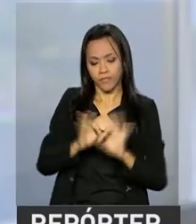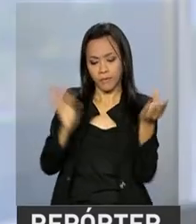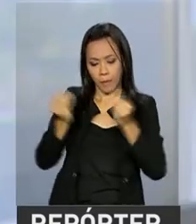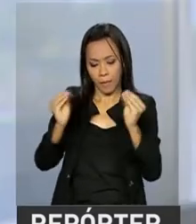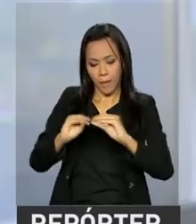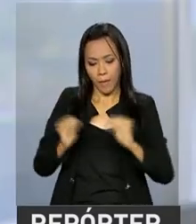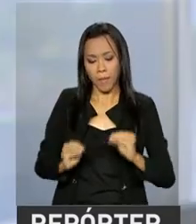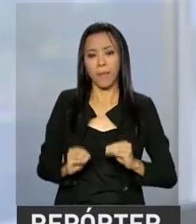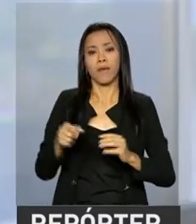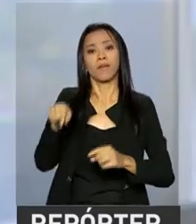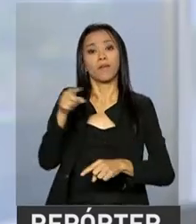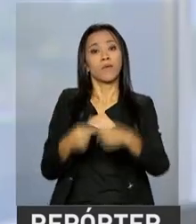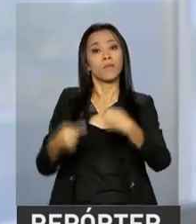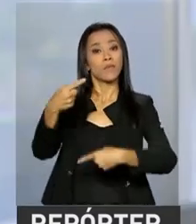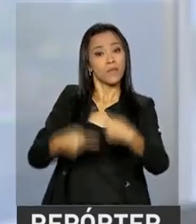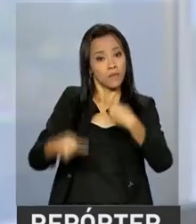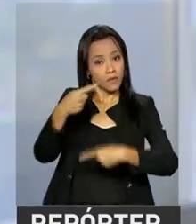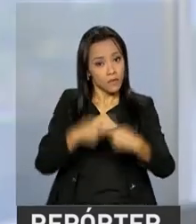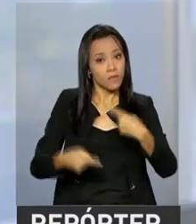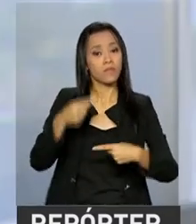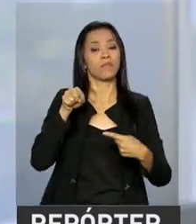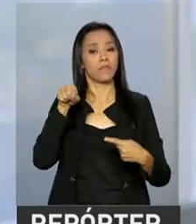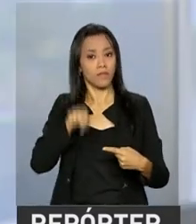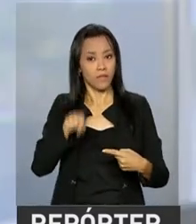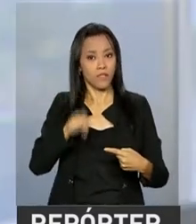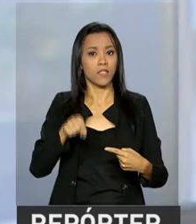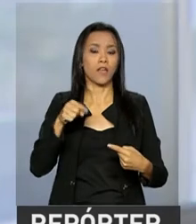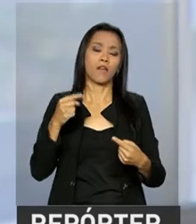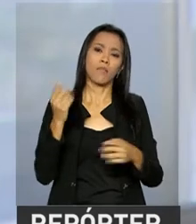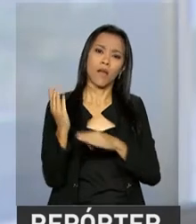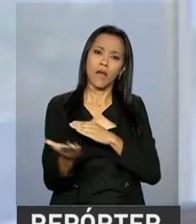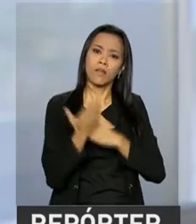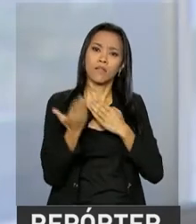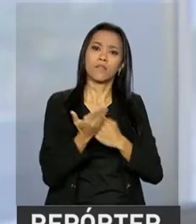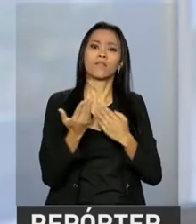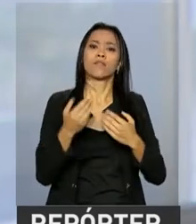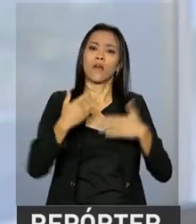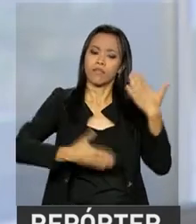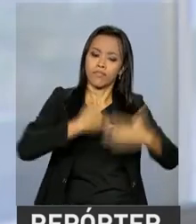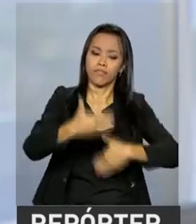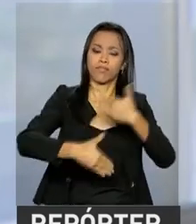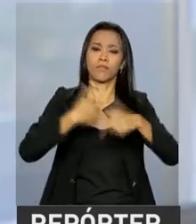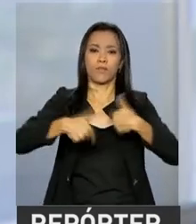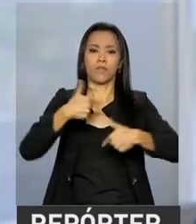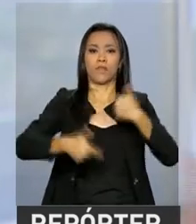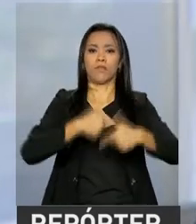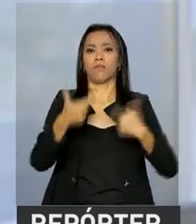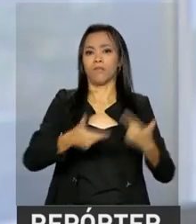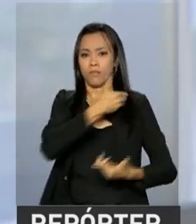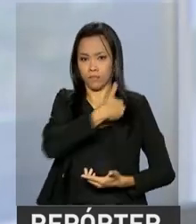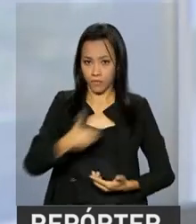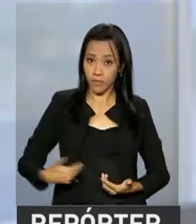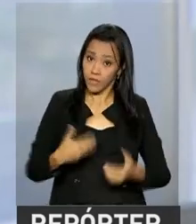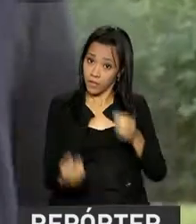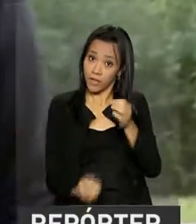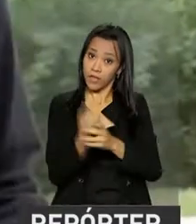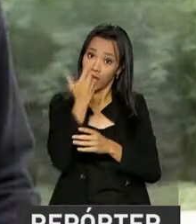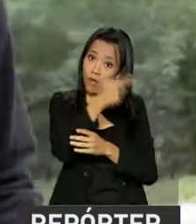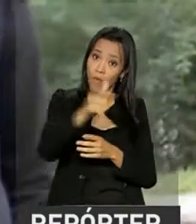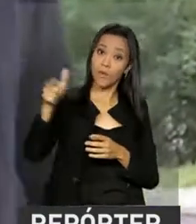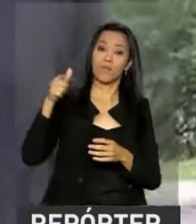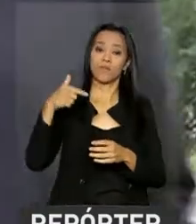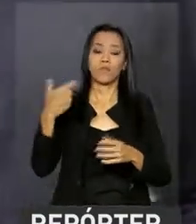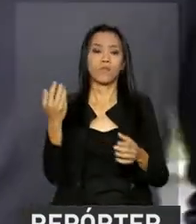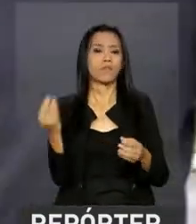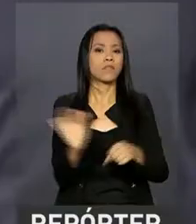dados como ferramentas para qualificá los programas como incerto em andamento quando isso criar novos programas o efetivo